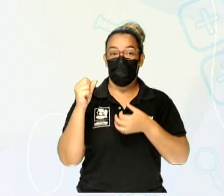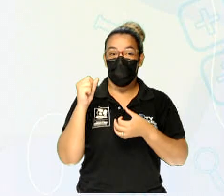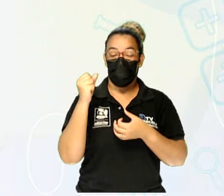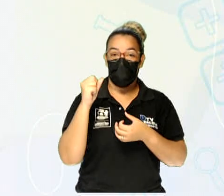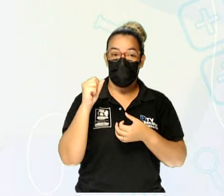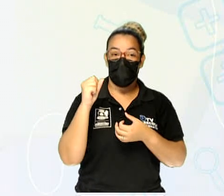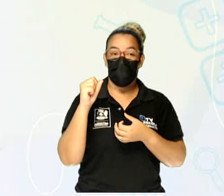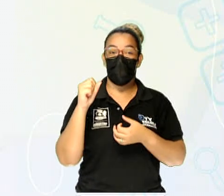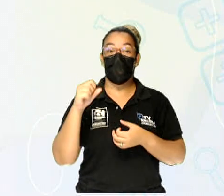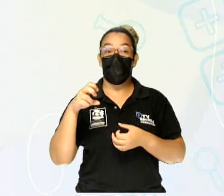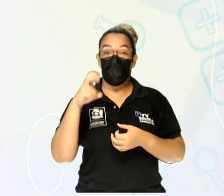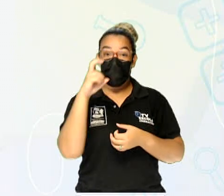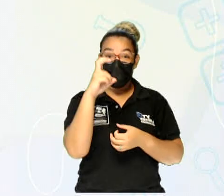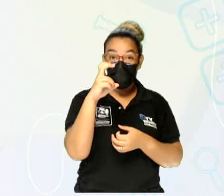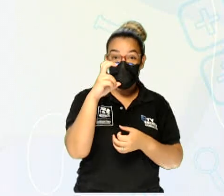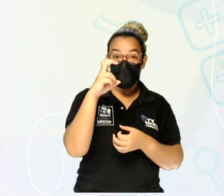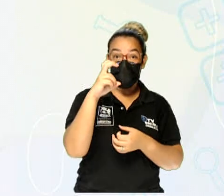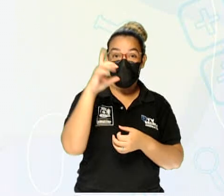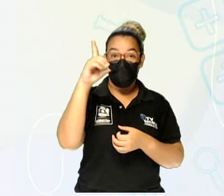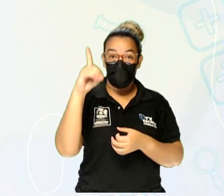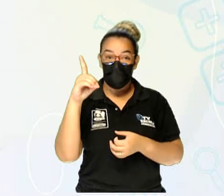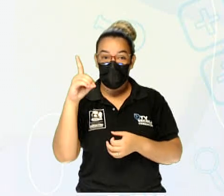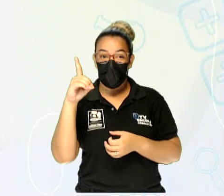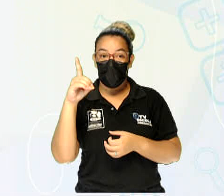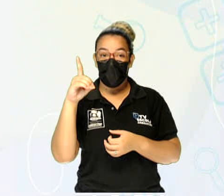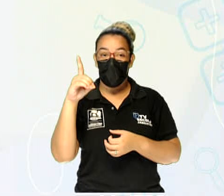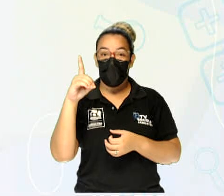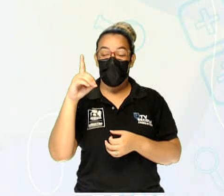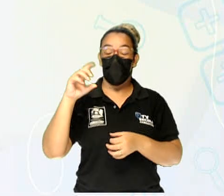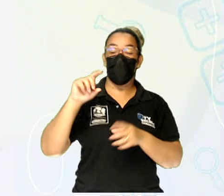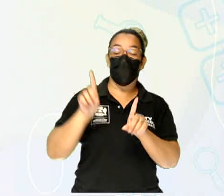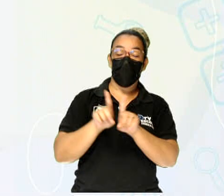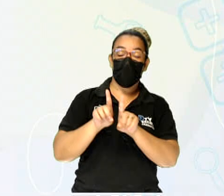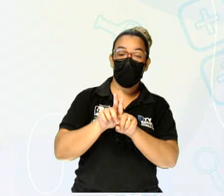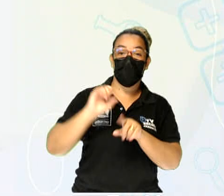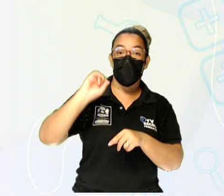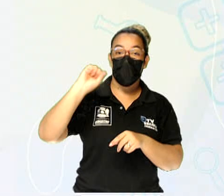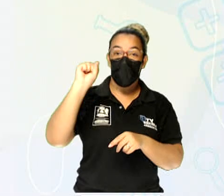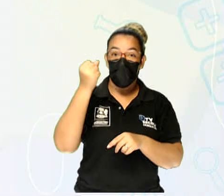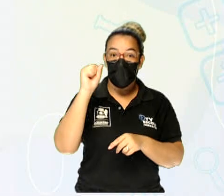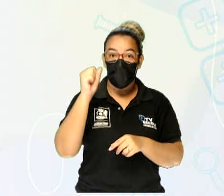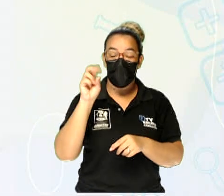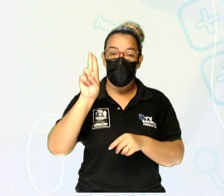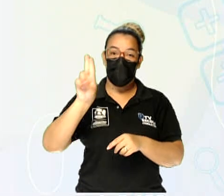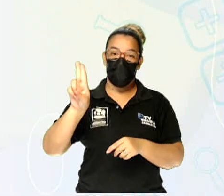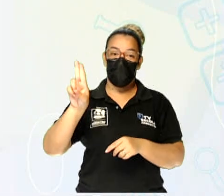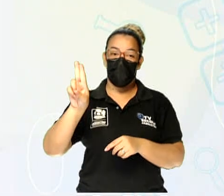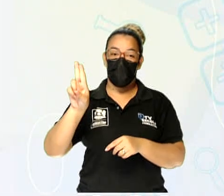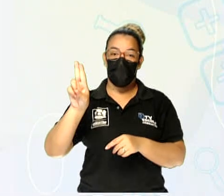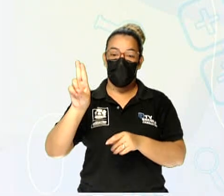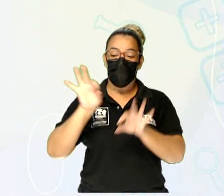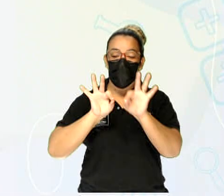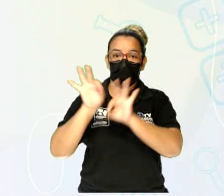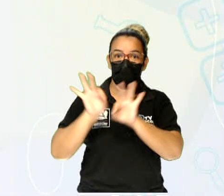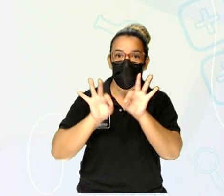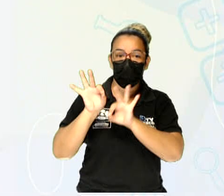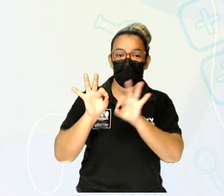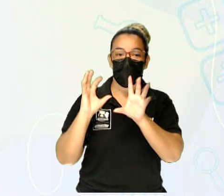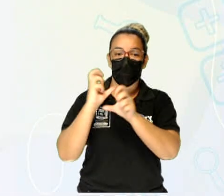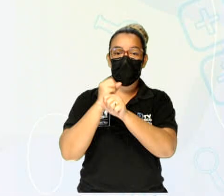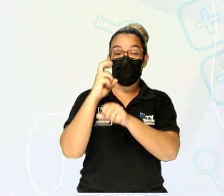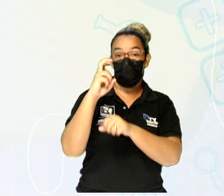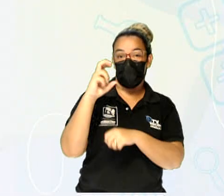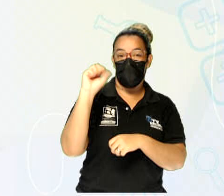as 5 dezenas e as 8 unidades organizadas aí formando o número